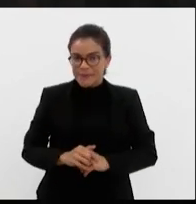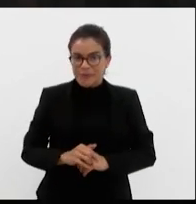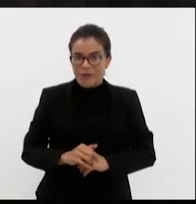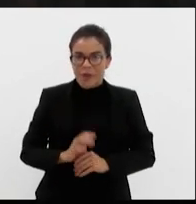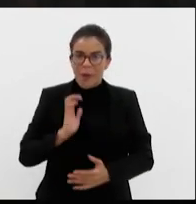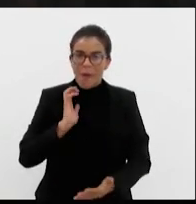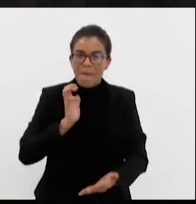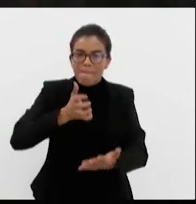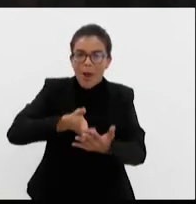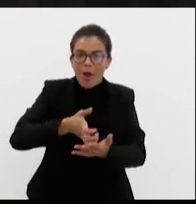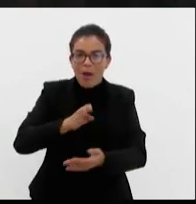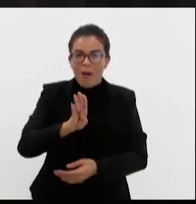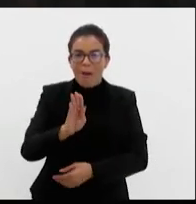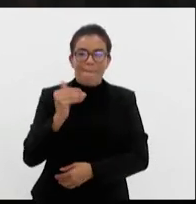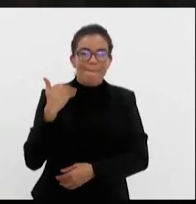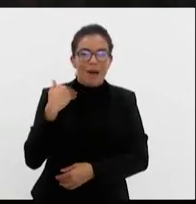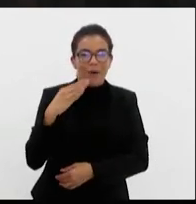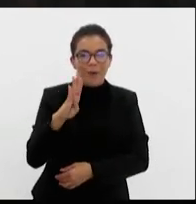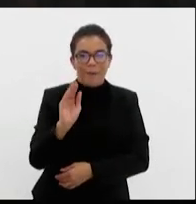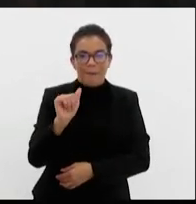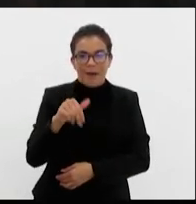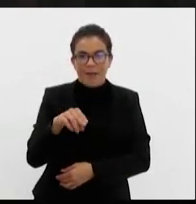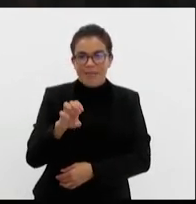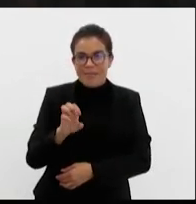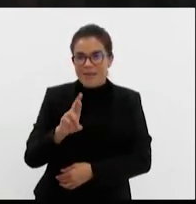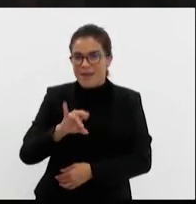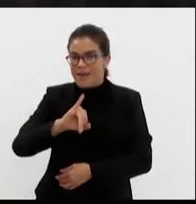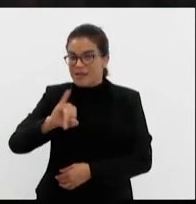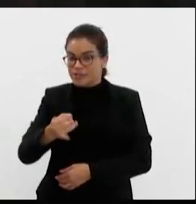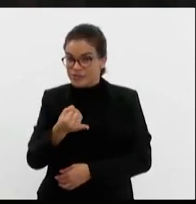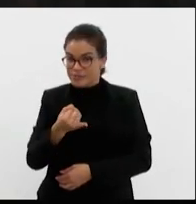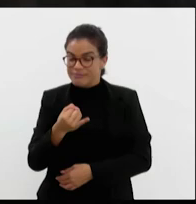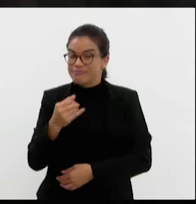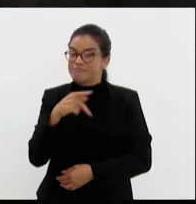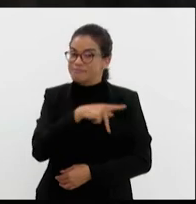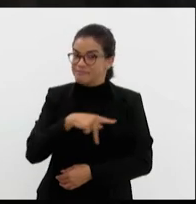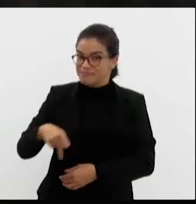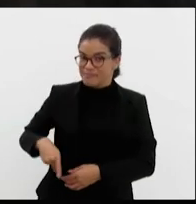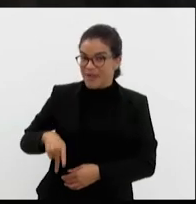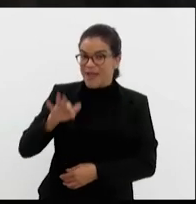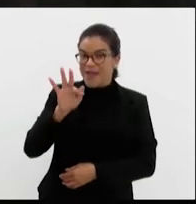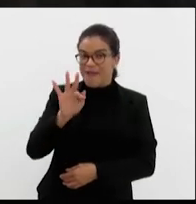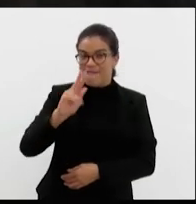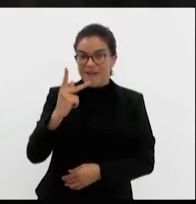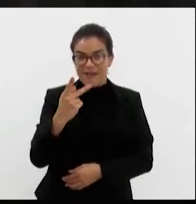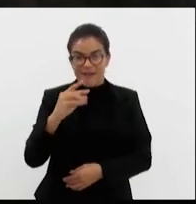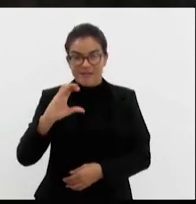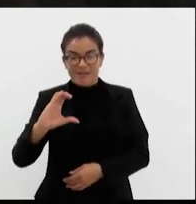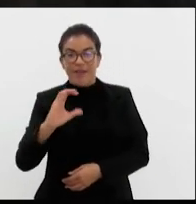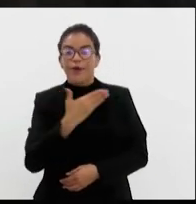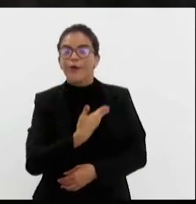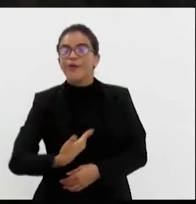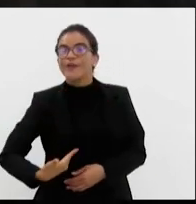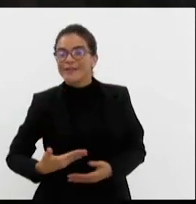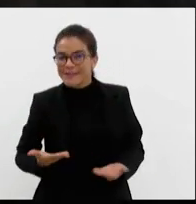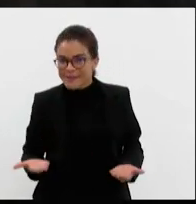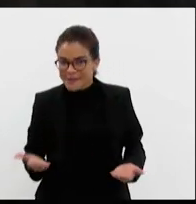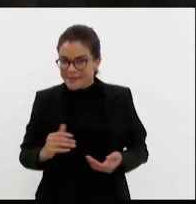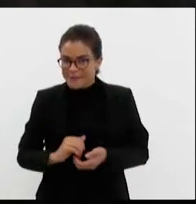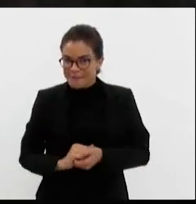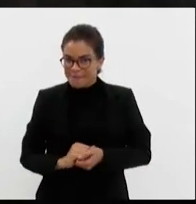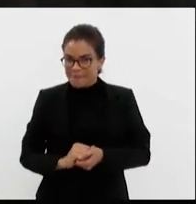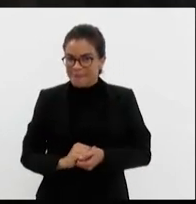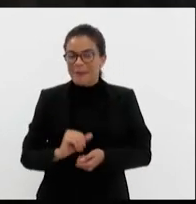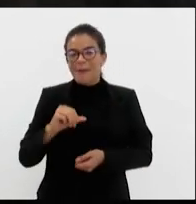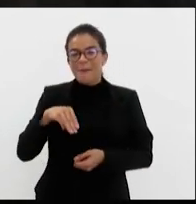privatização do Banerje. Quem era o presidente? Fernando Henrique Cardoso. Quem era governador?